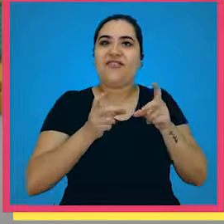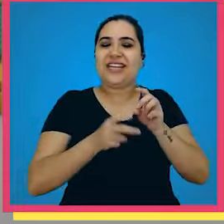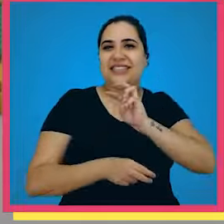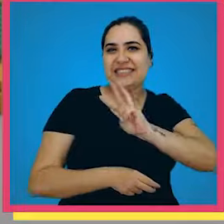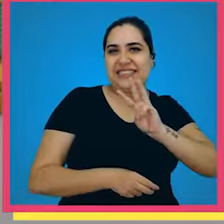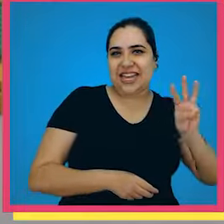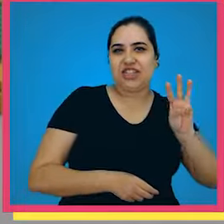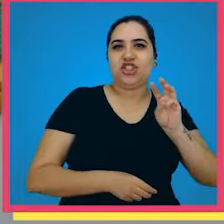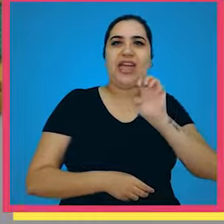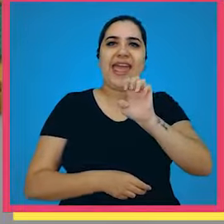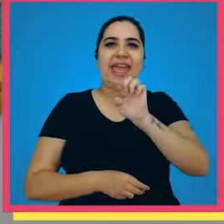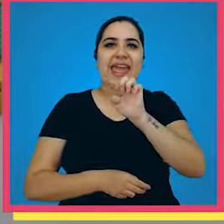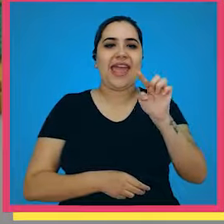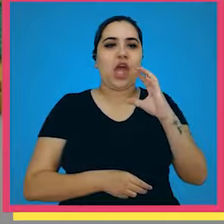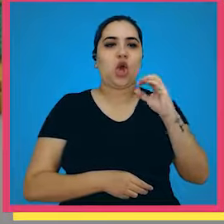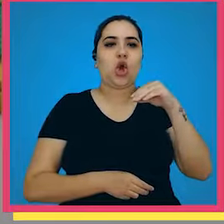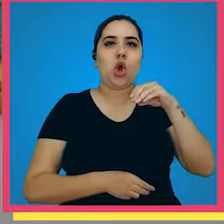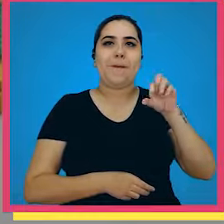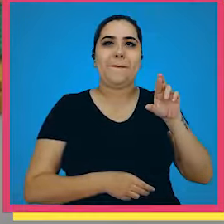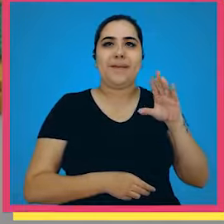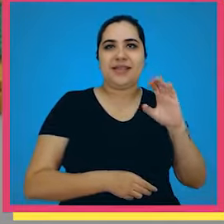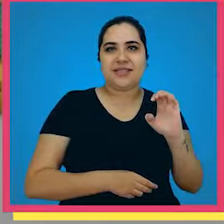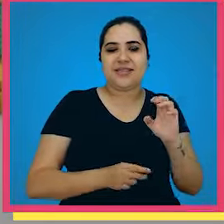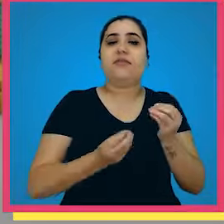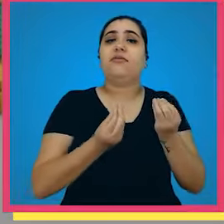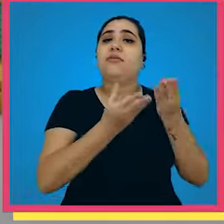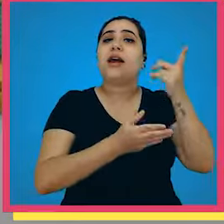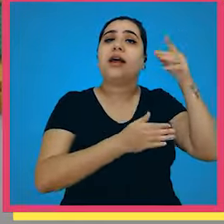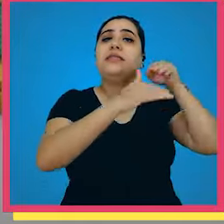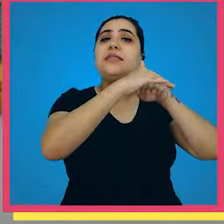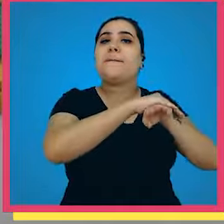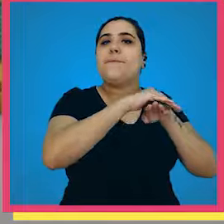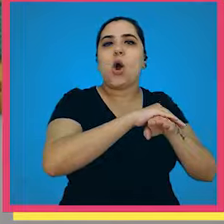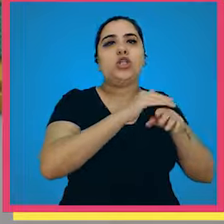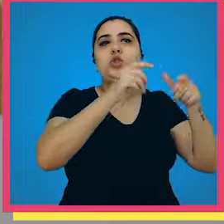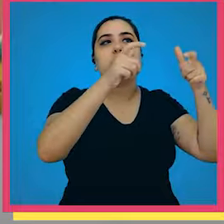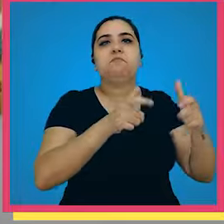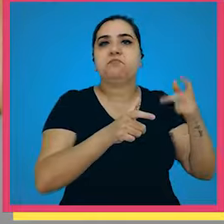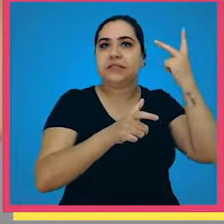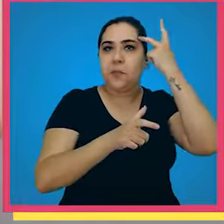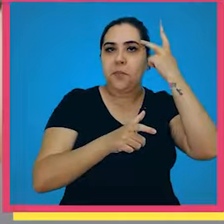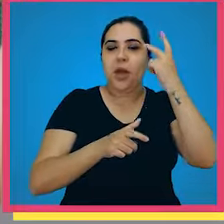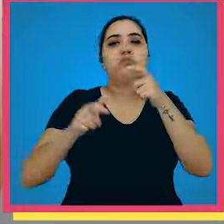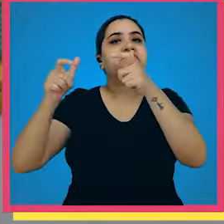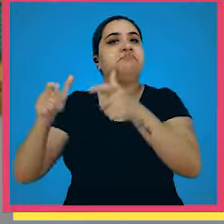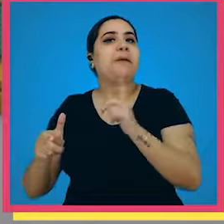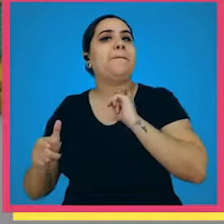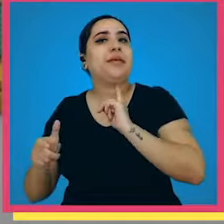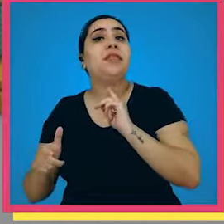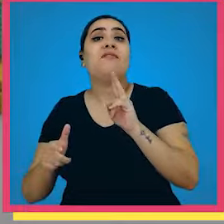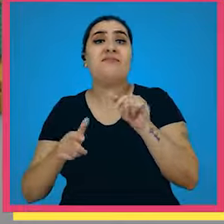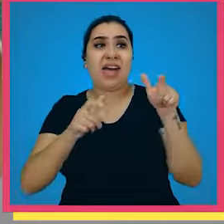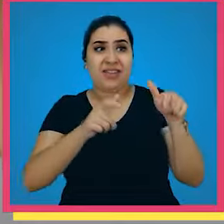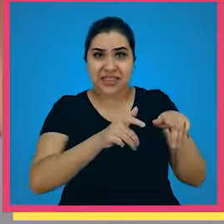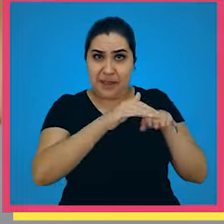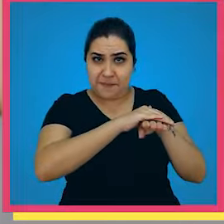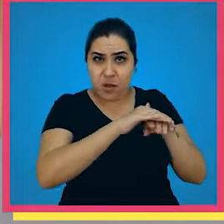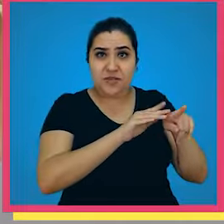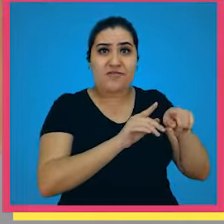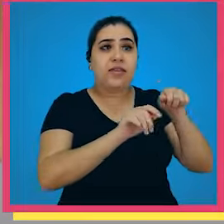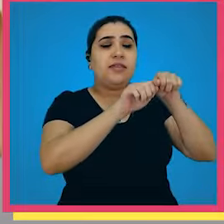a editora vende para o site, para o e-commerce, muitas vezes entrega num depósito em São Paulo, um depósito em Minas, mas aquilo